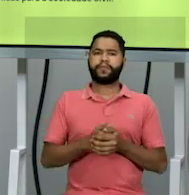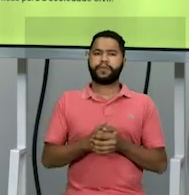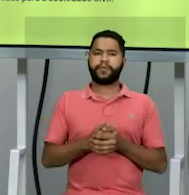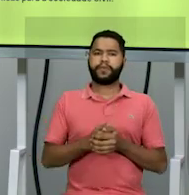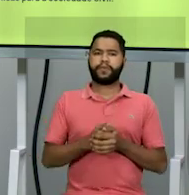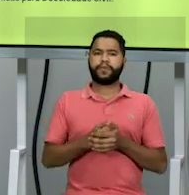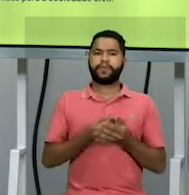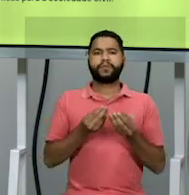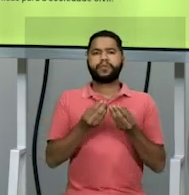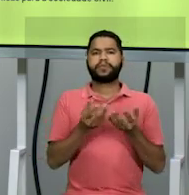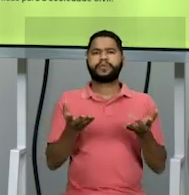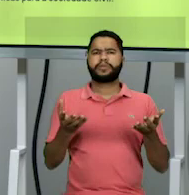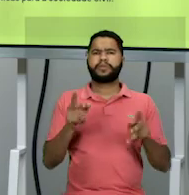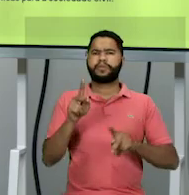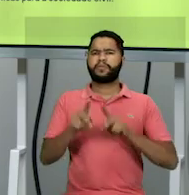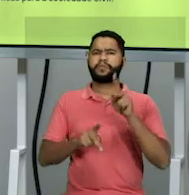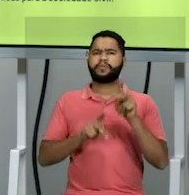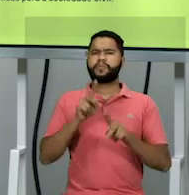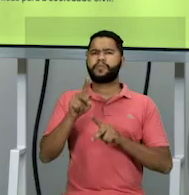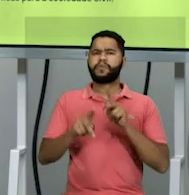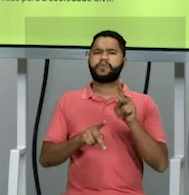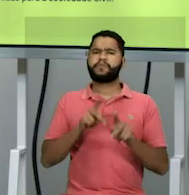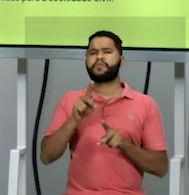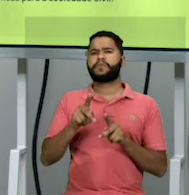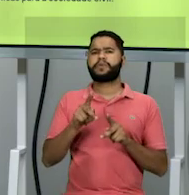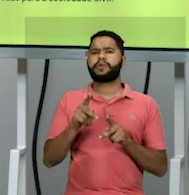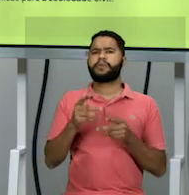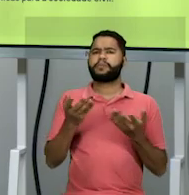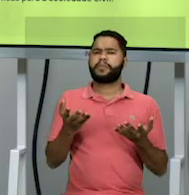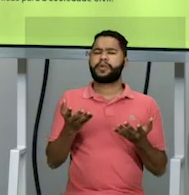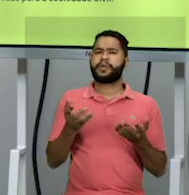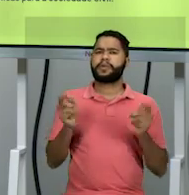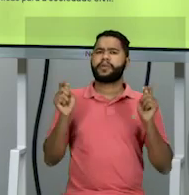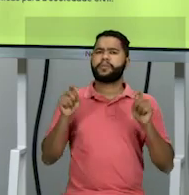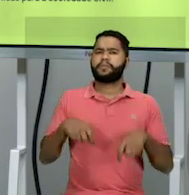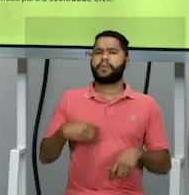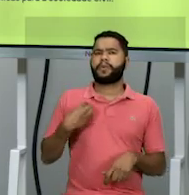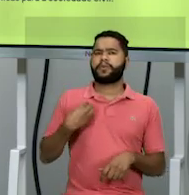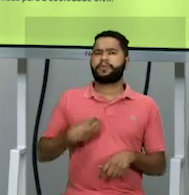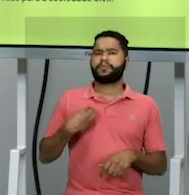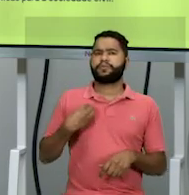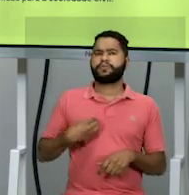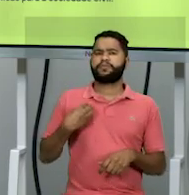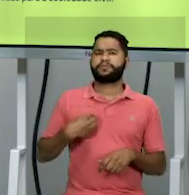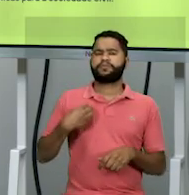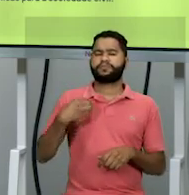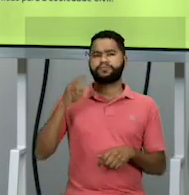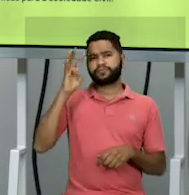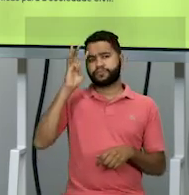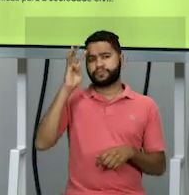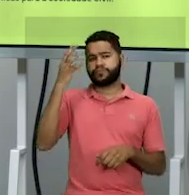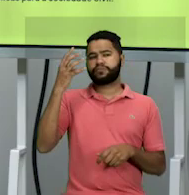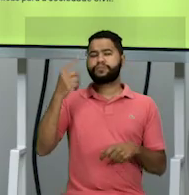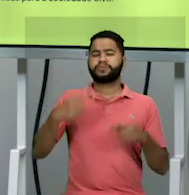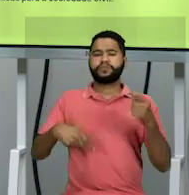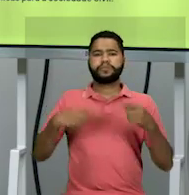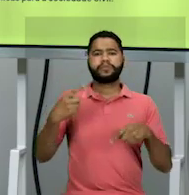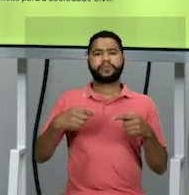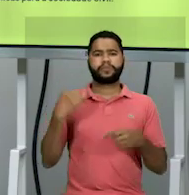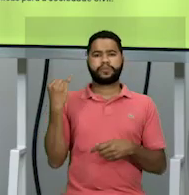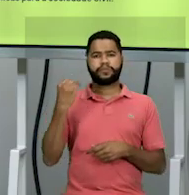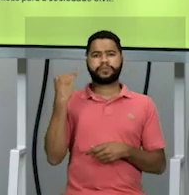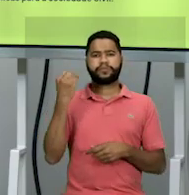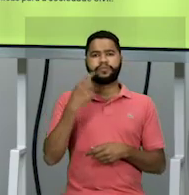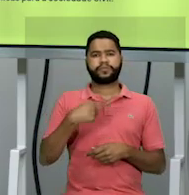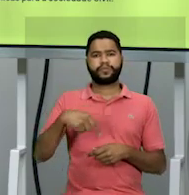Não trazer o povo para que ele possa participar das decisões políticas. Isso é muito importante que